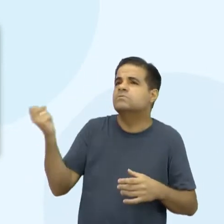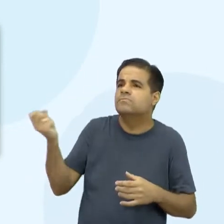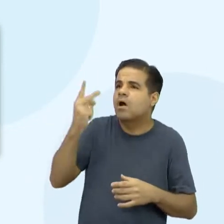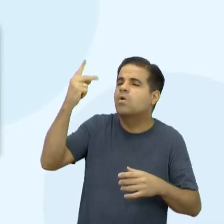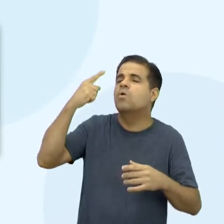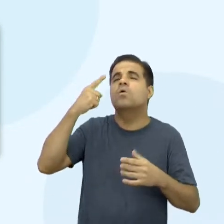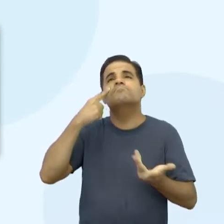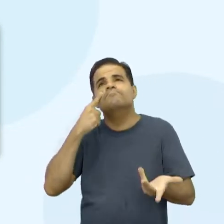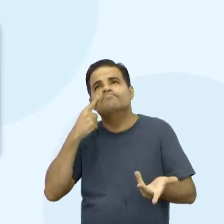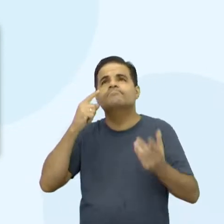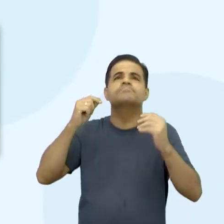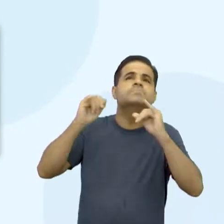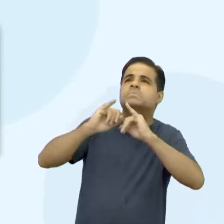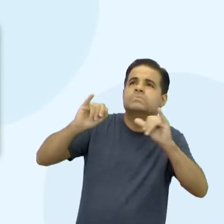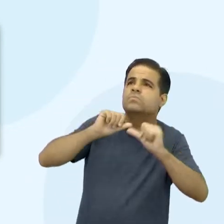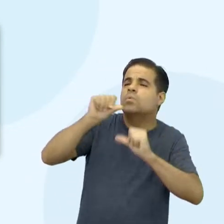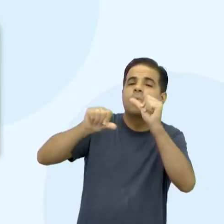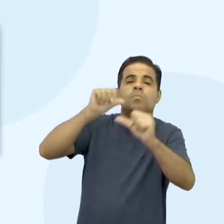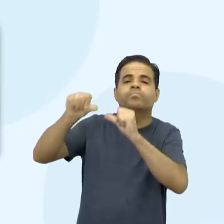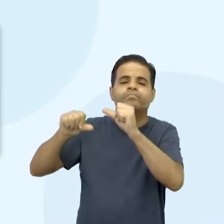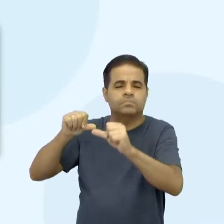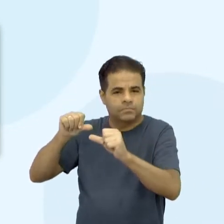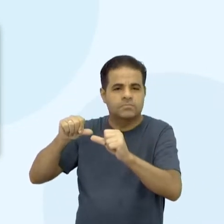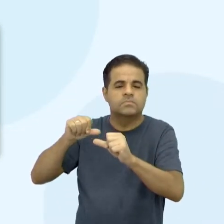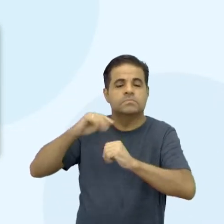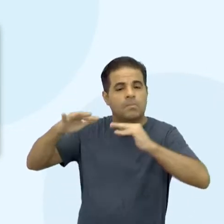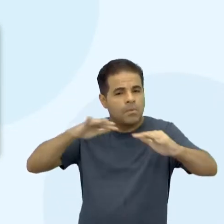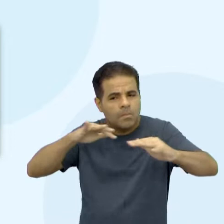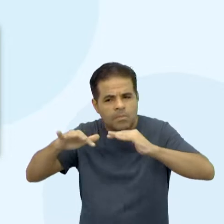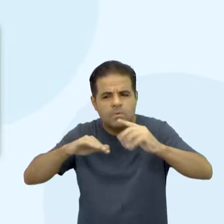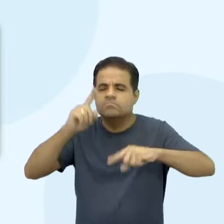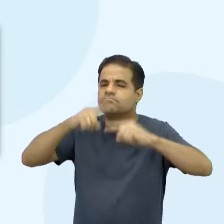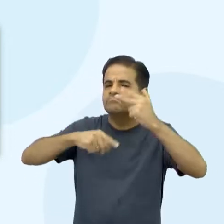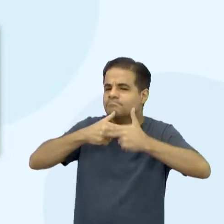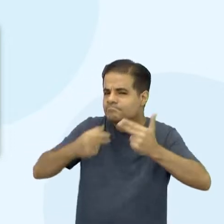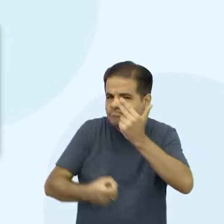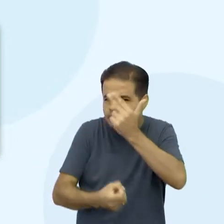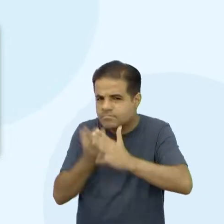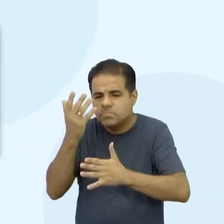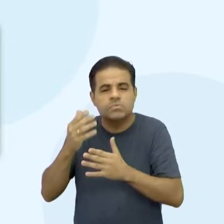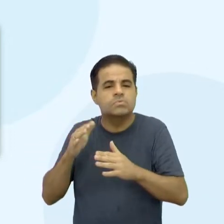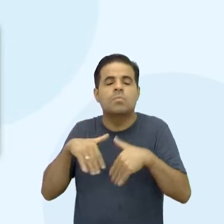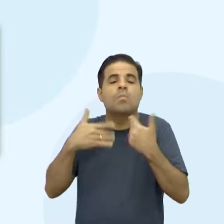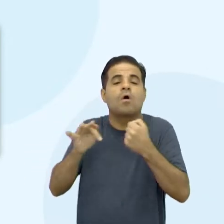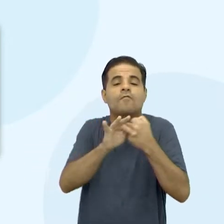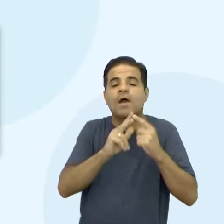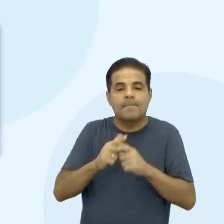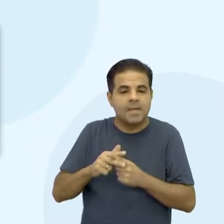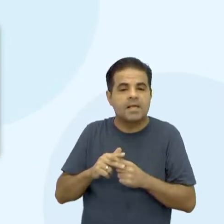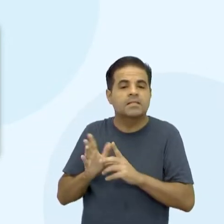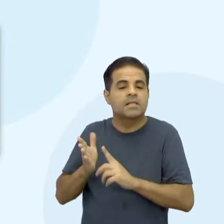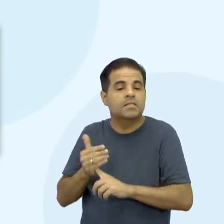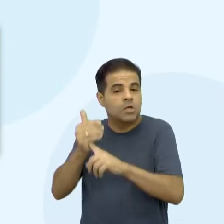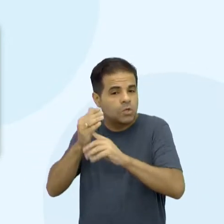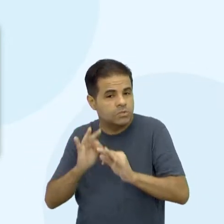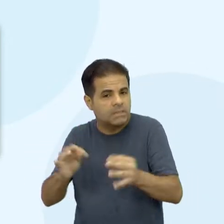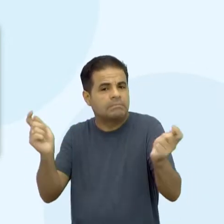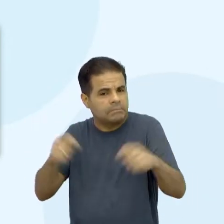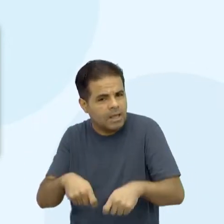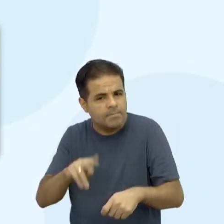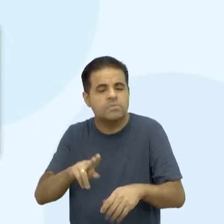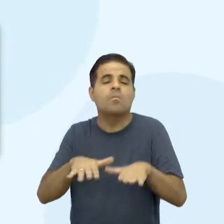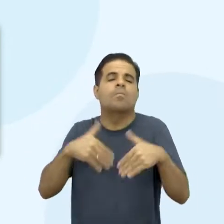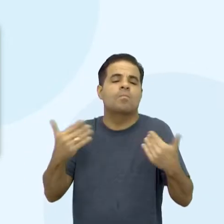anúncios originais e como foram modificados a partir da mobilização dos elementos formais. Quais as ferramentas tecnológicas vocês podem